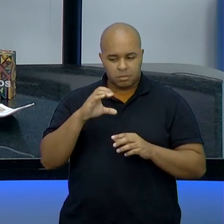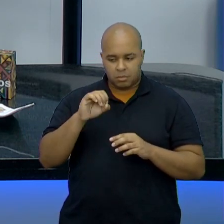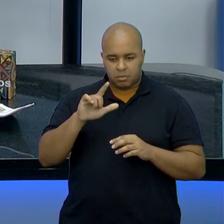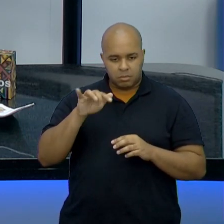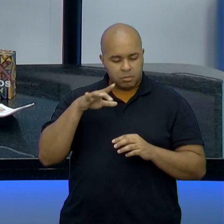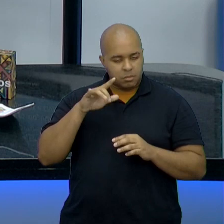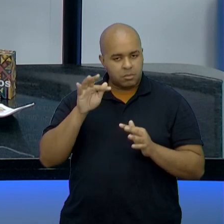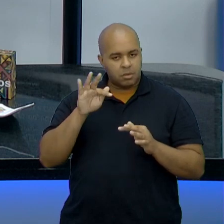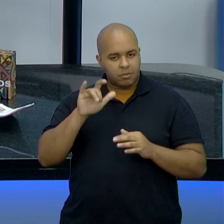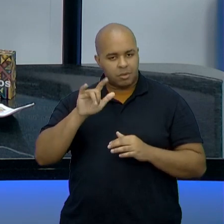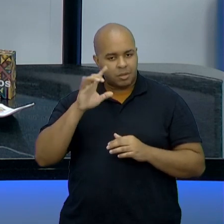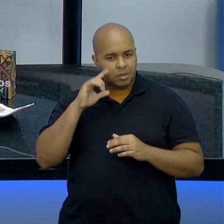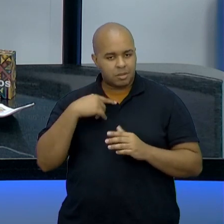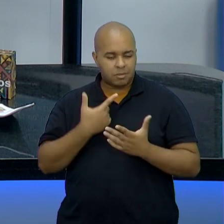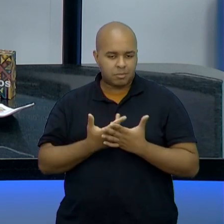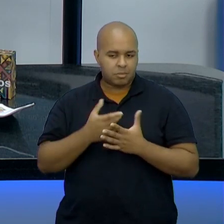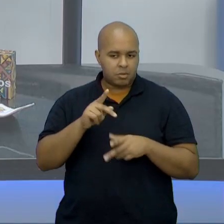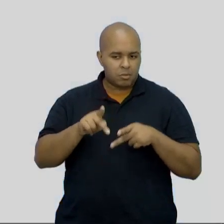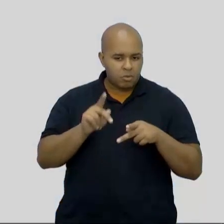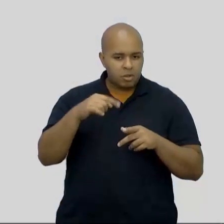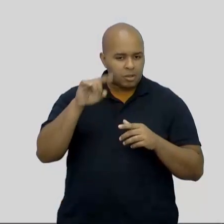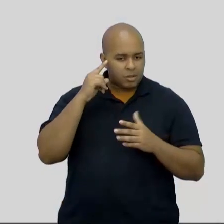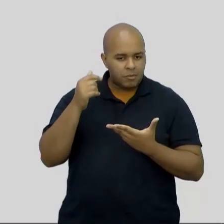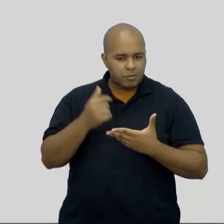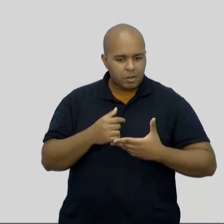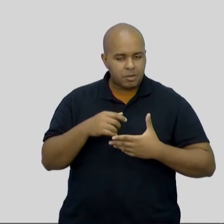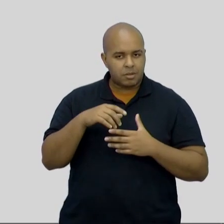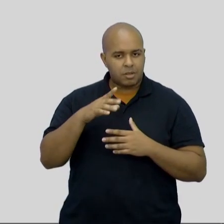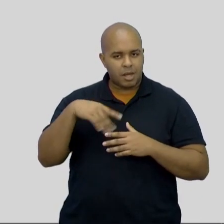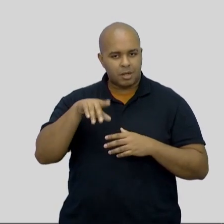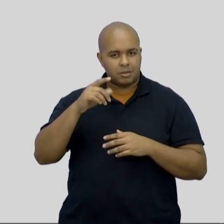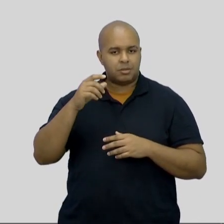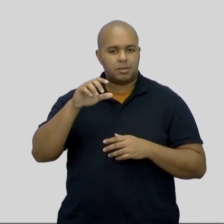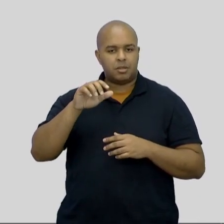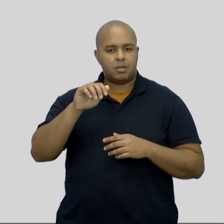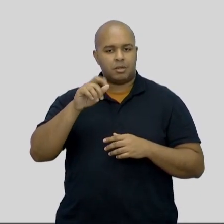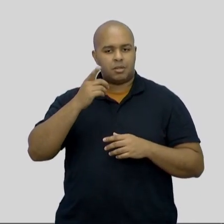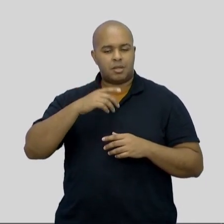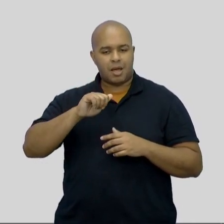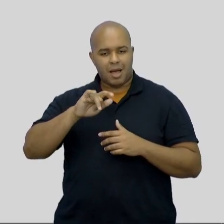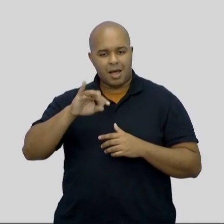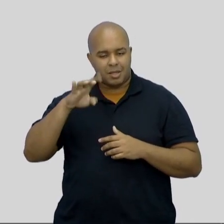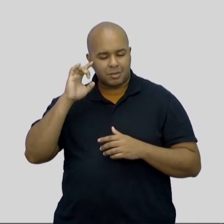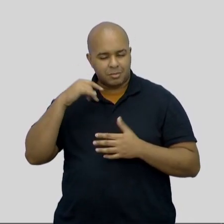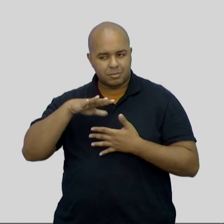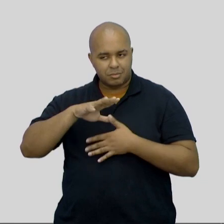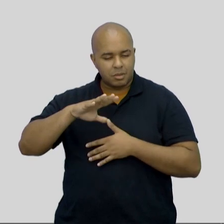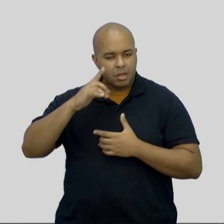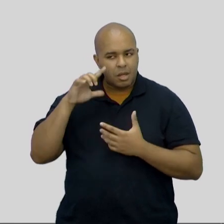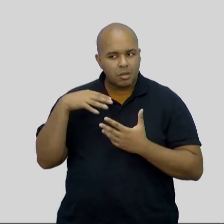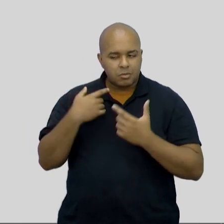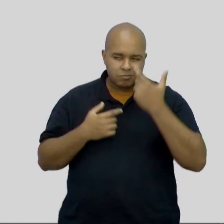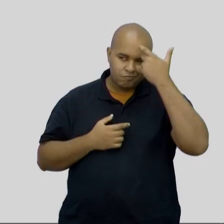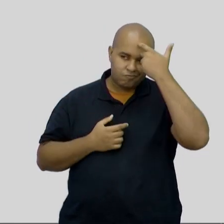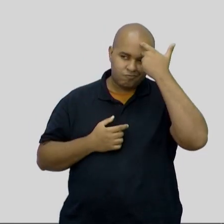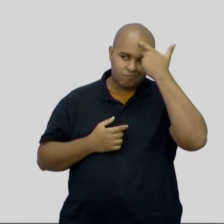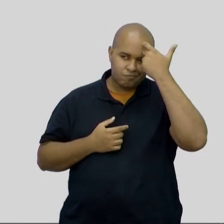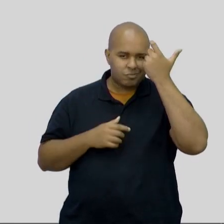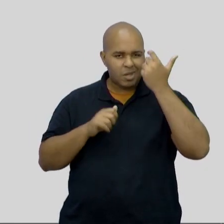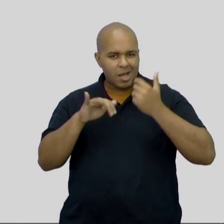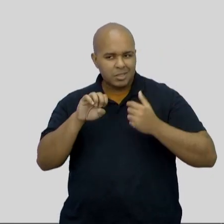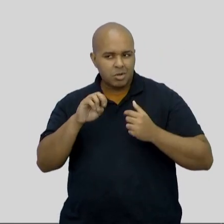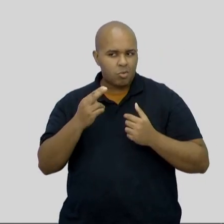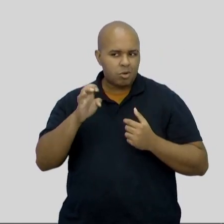colonização fenícia, que são povos que vieram no continente asiático, e aí no continente asiático ou europeu?